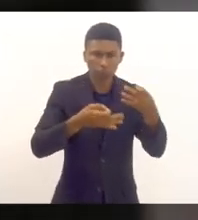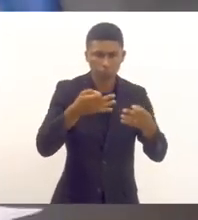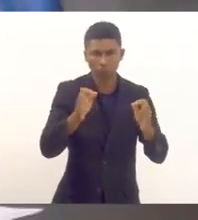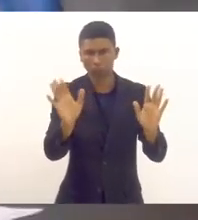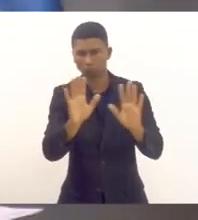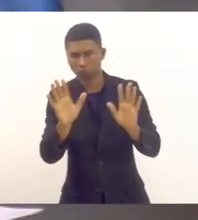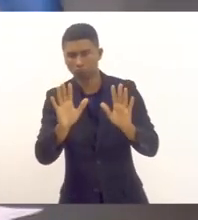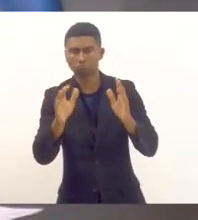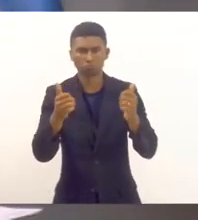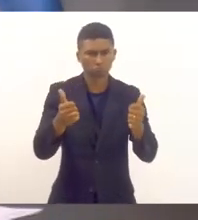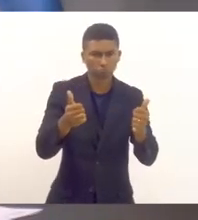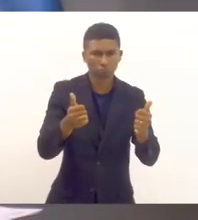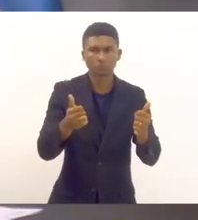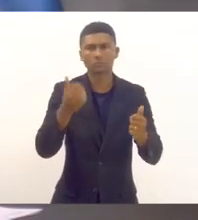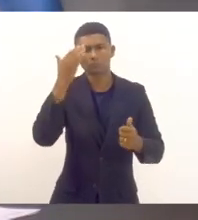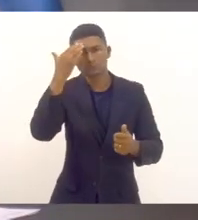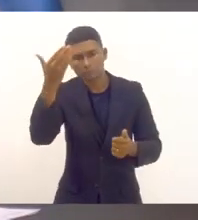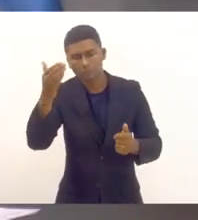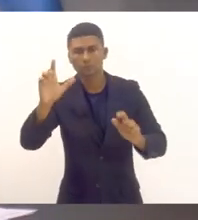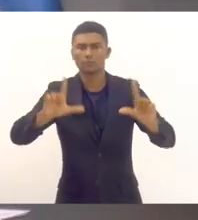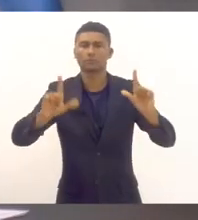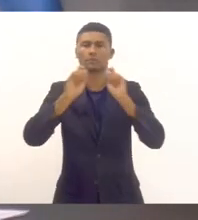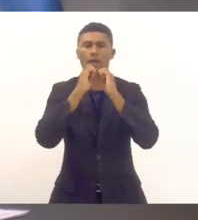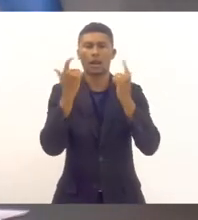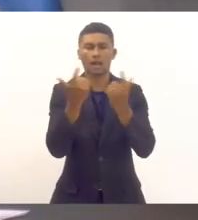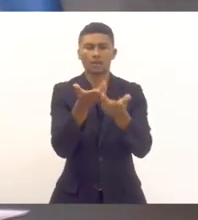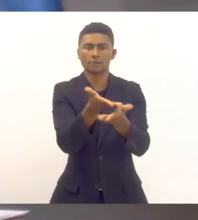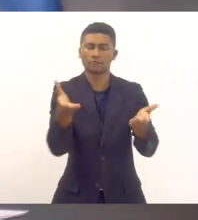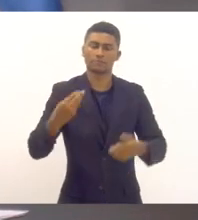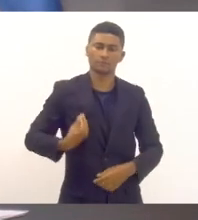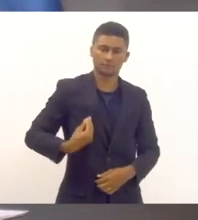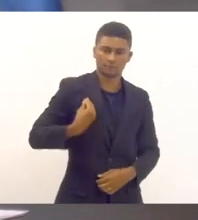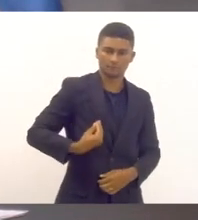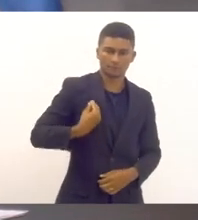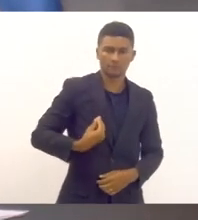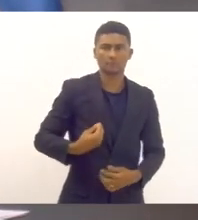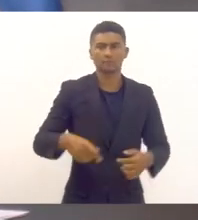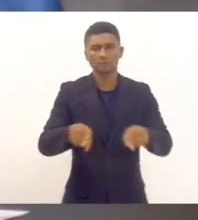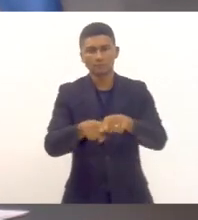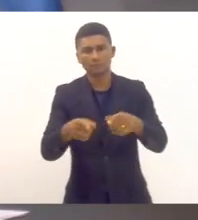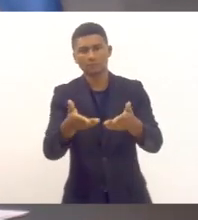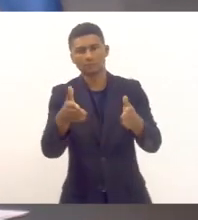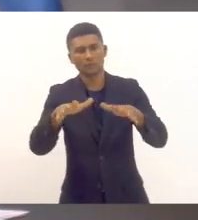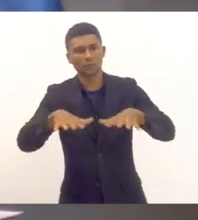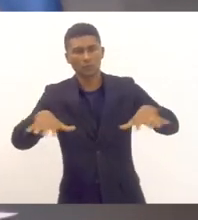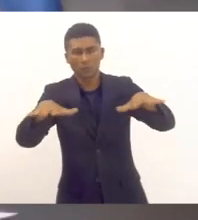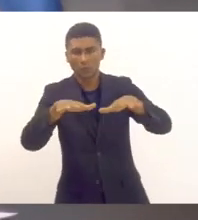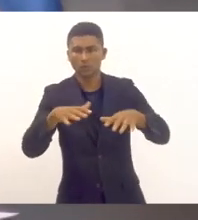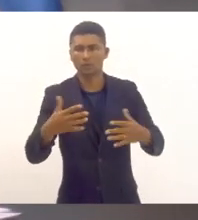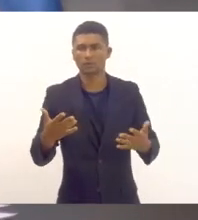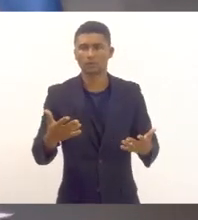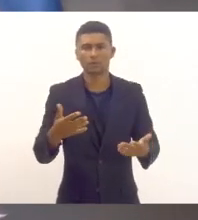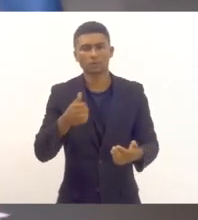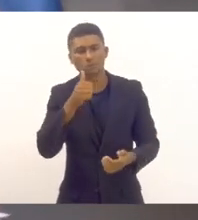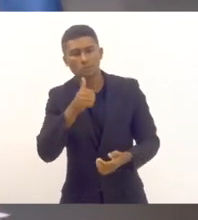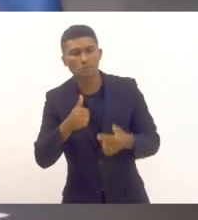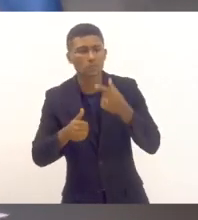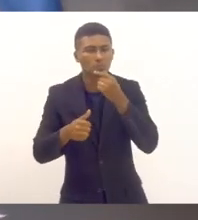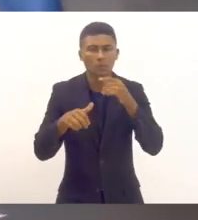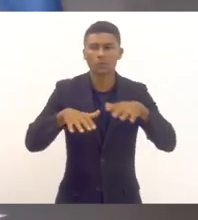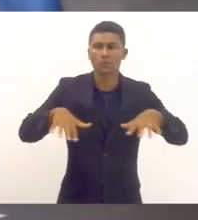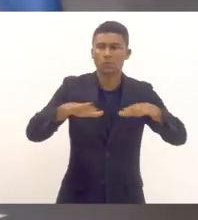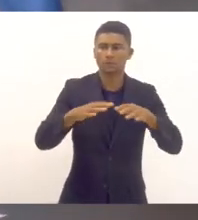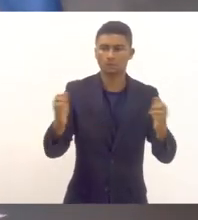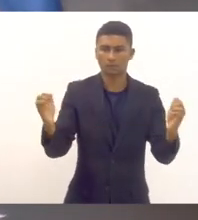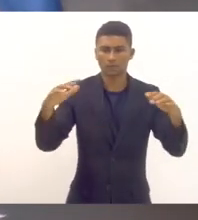bem, agradecendo a TV Alerj, a presença de todos aí, agradecendo aos prezados senhores e digníssimas senhoras aí por estarem